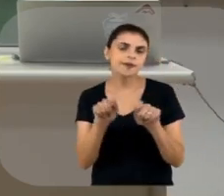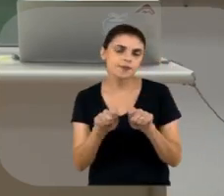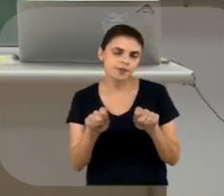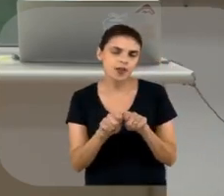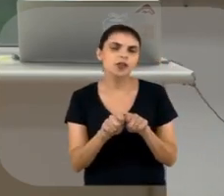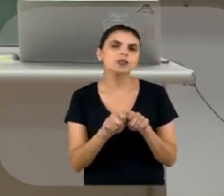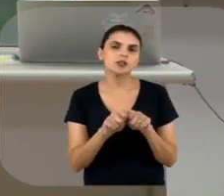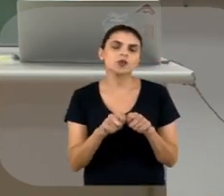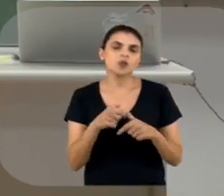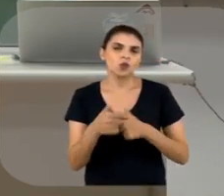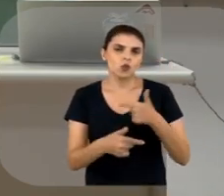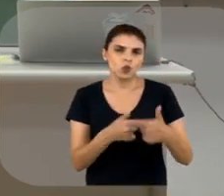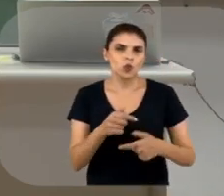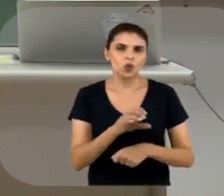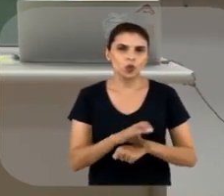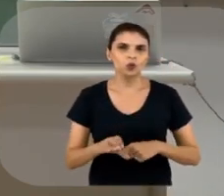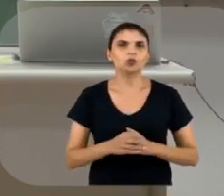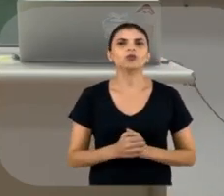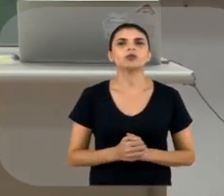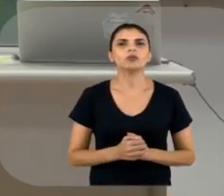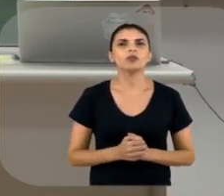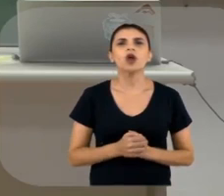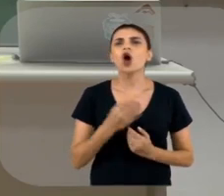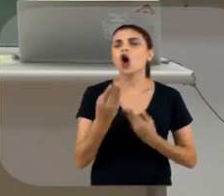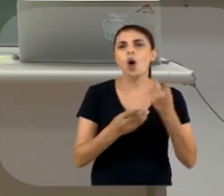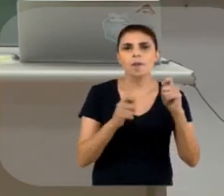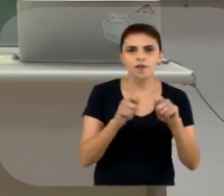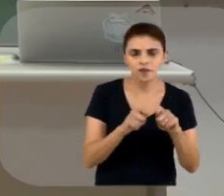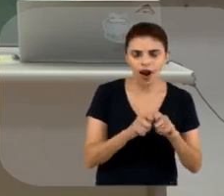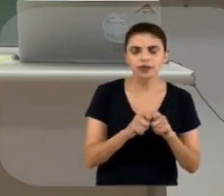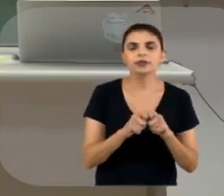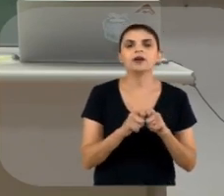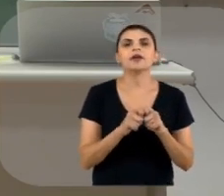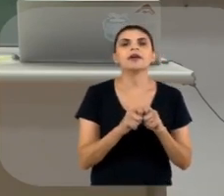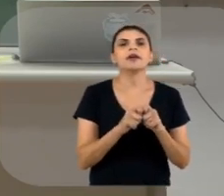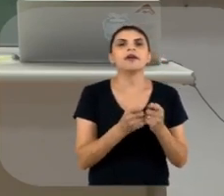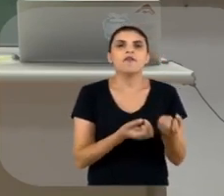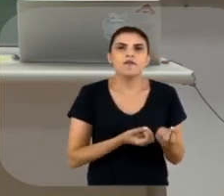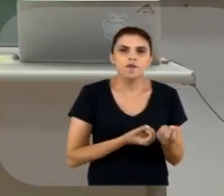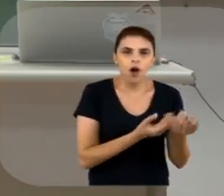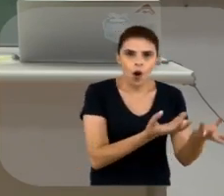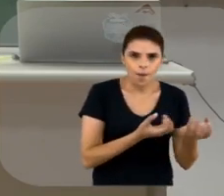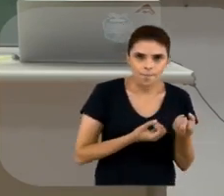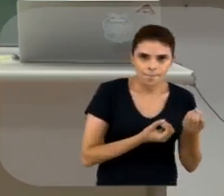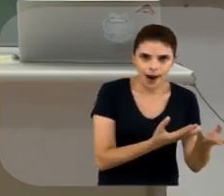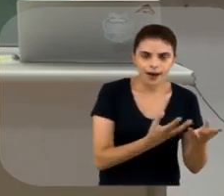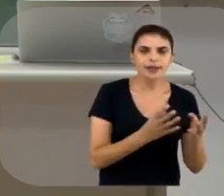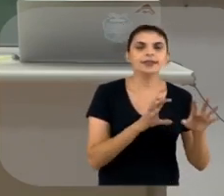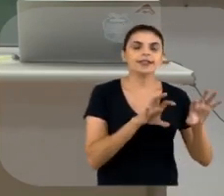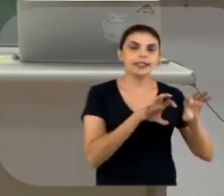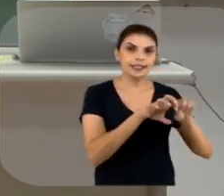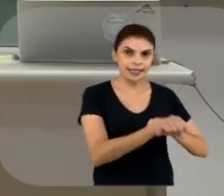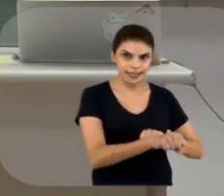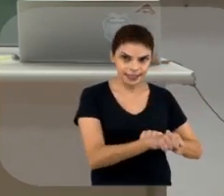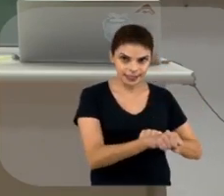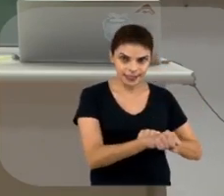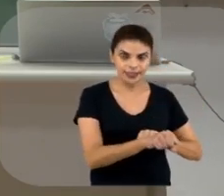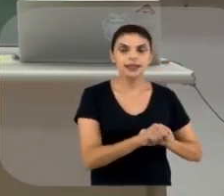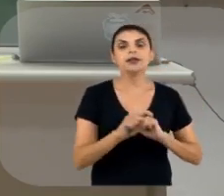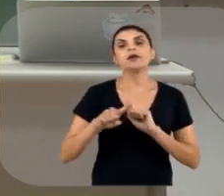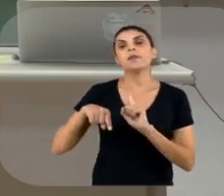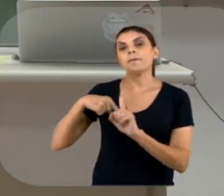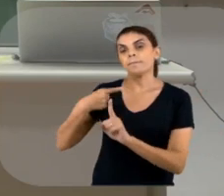que realizou o curso. Então, como que a gente faz isso? Né? A gente tem dois tipos de avaliação,